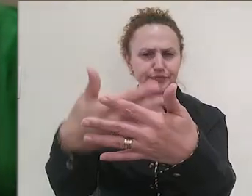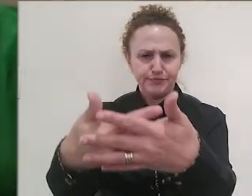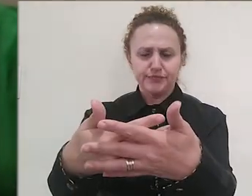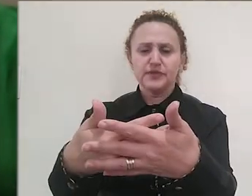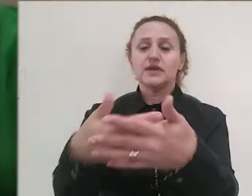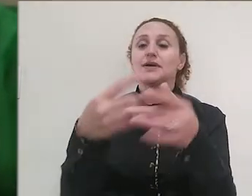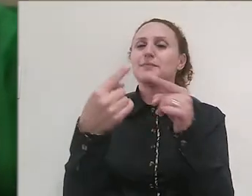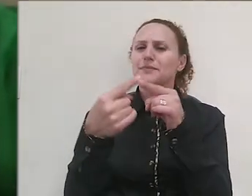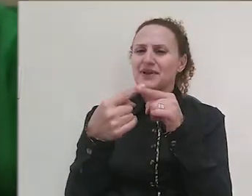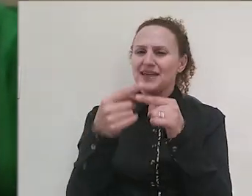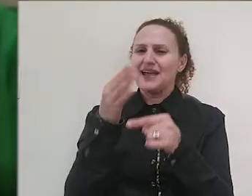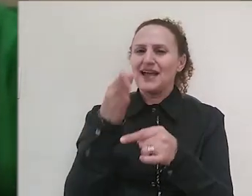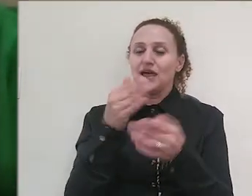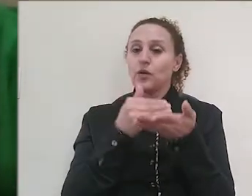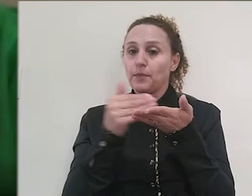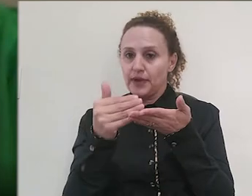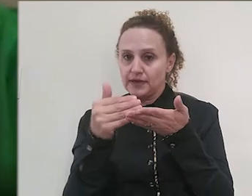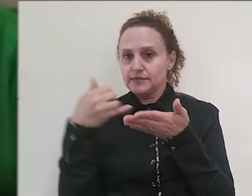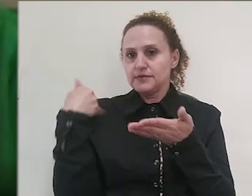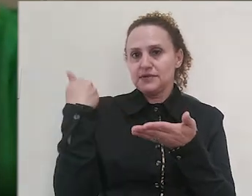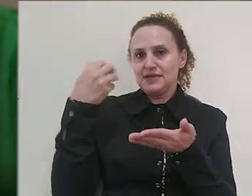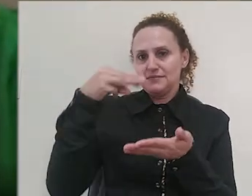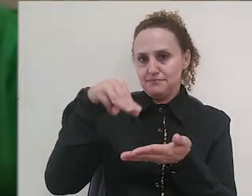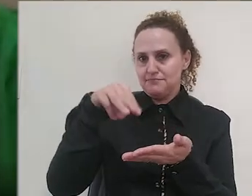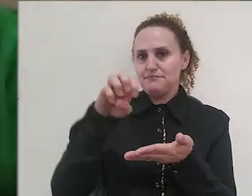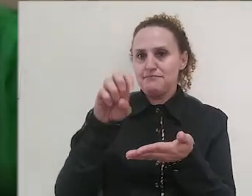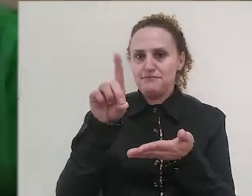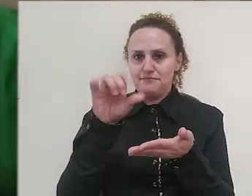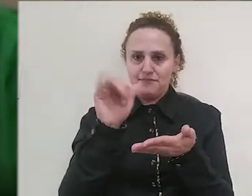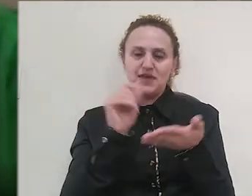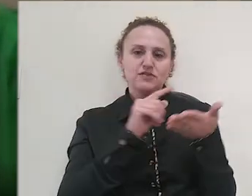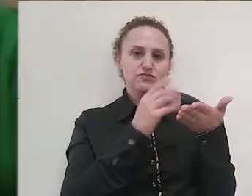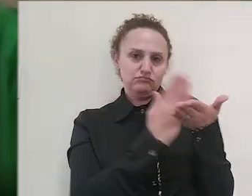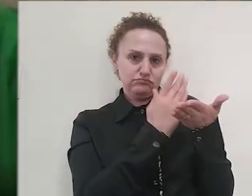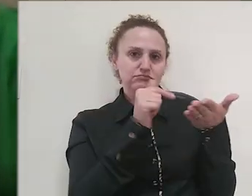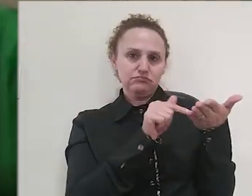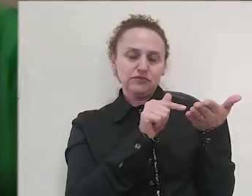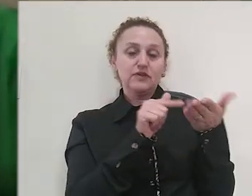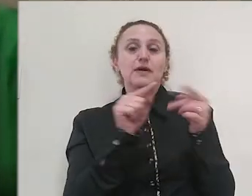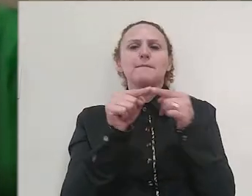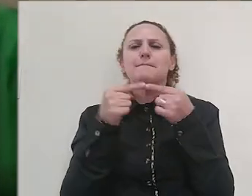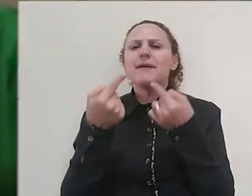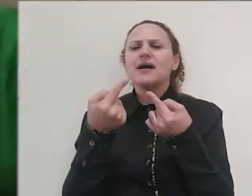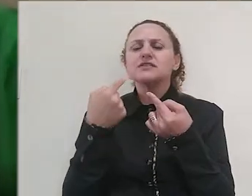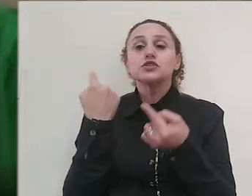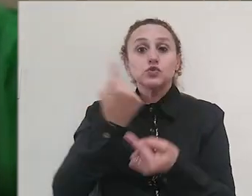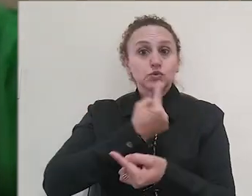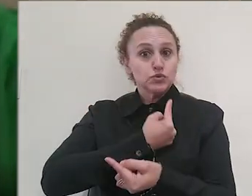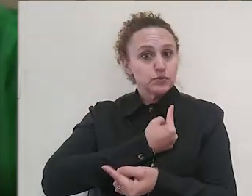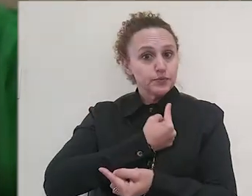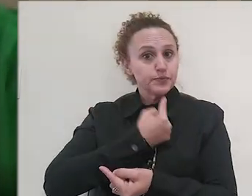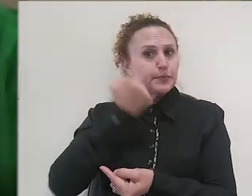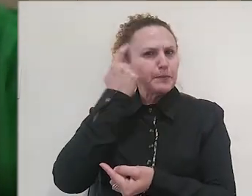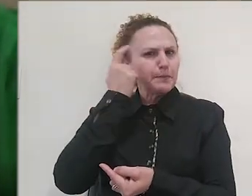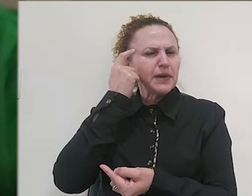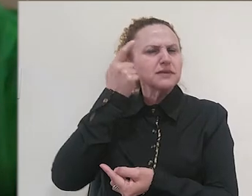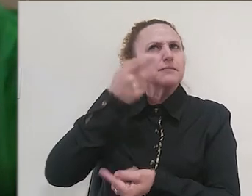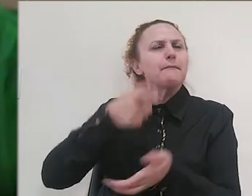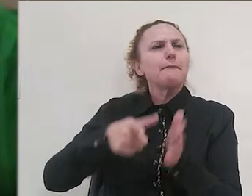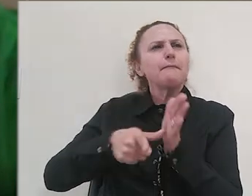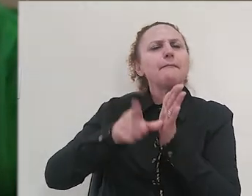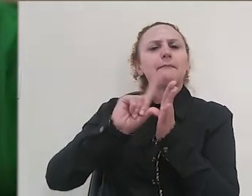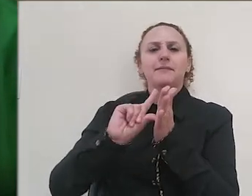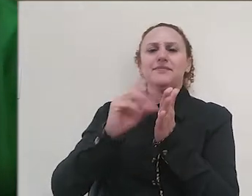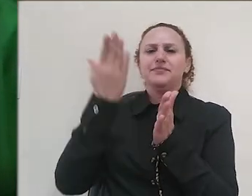começa, porque ela já começa na Idade Média, e nós vamos pensar um pouquinho antes, vamos começar a pensar na Antiguidade Clássica, porque a